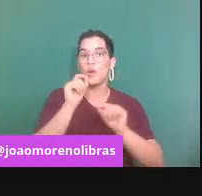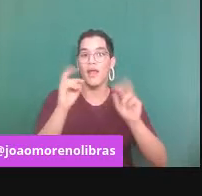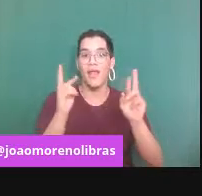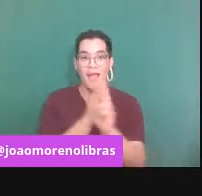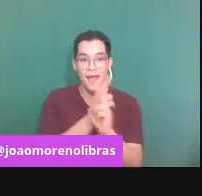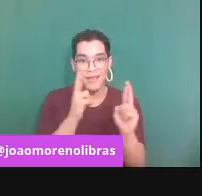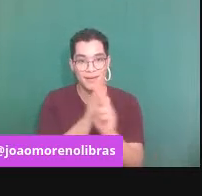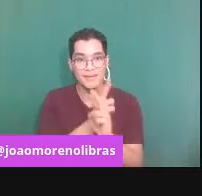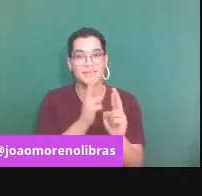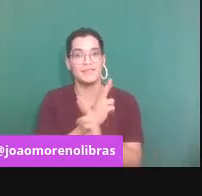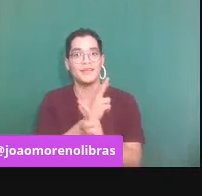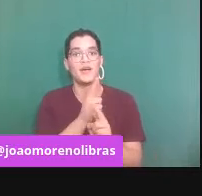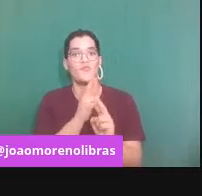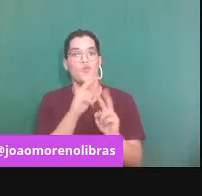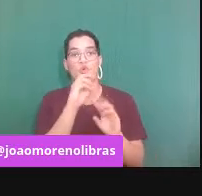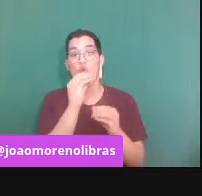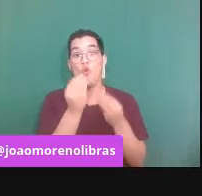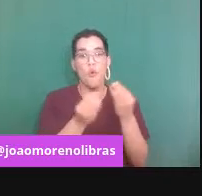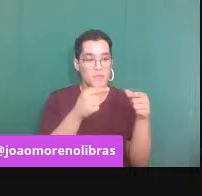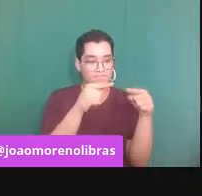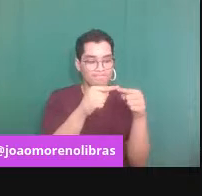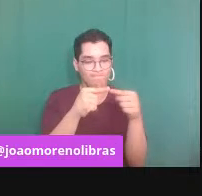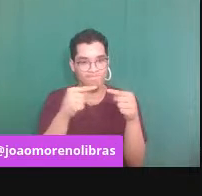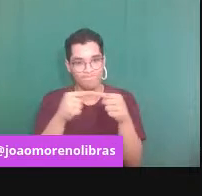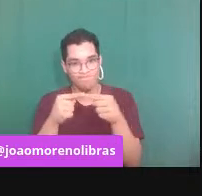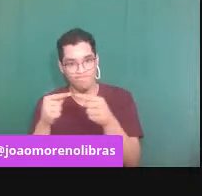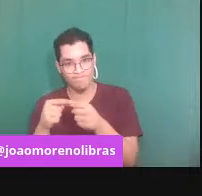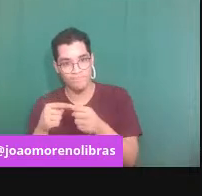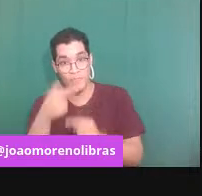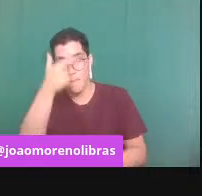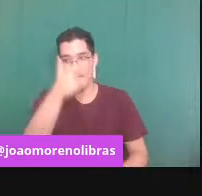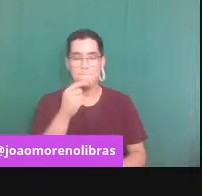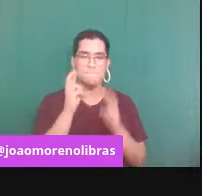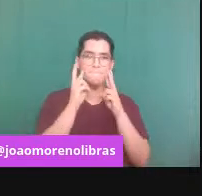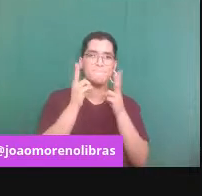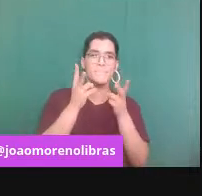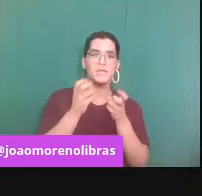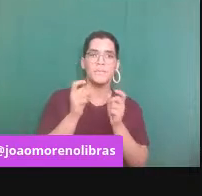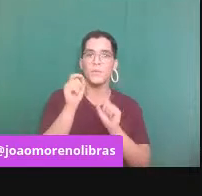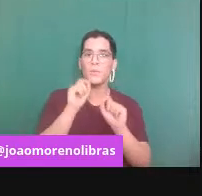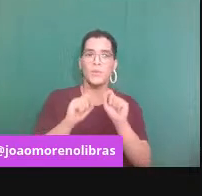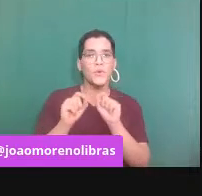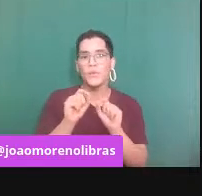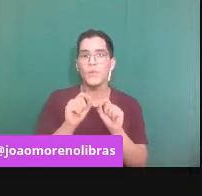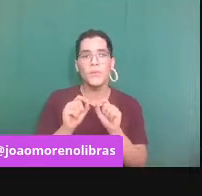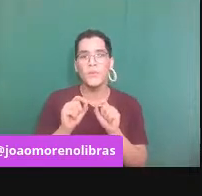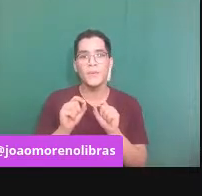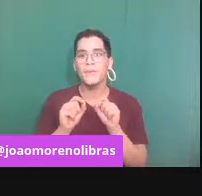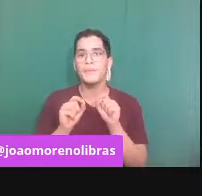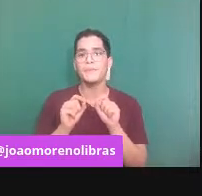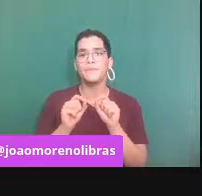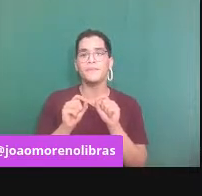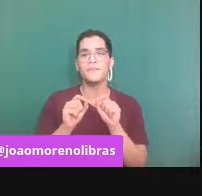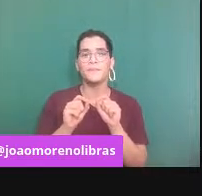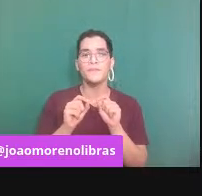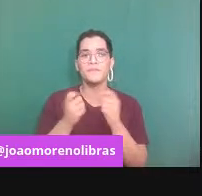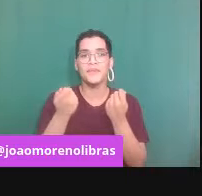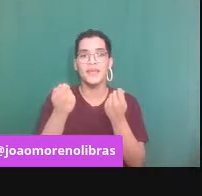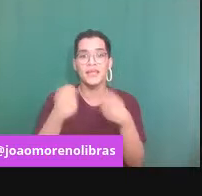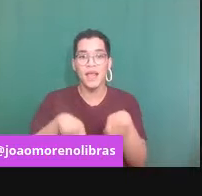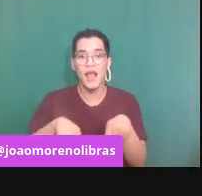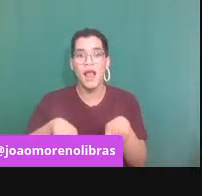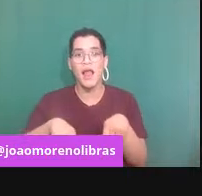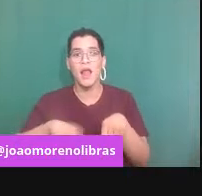de relações e sequências. E o que, que eu notei nesses últimos estudos que eu tenho feito? Que, de fato, isso